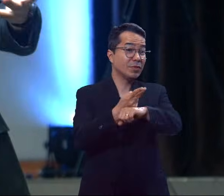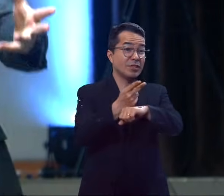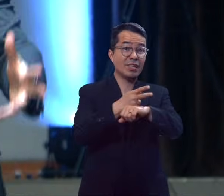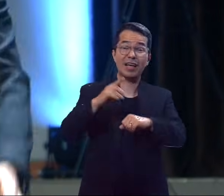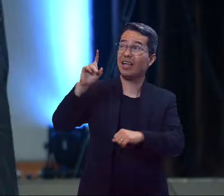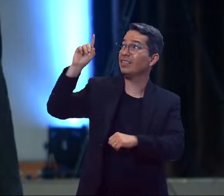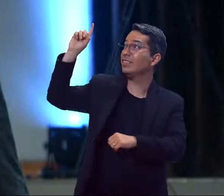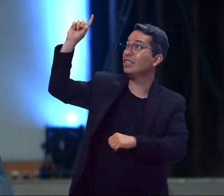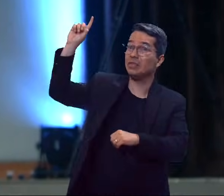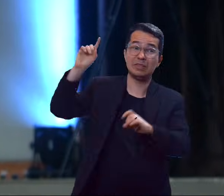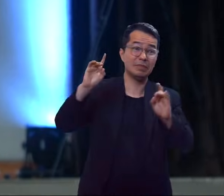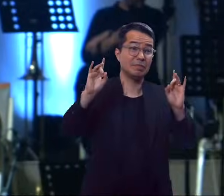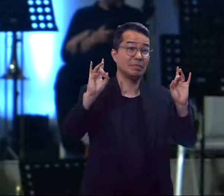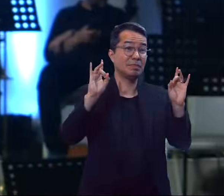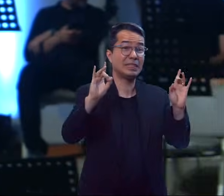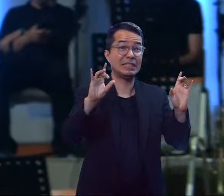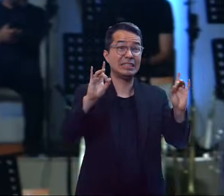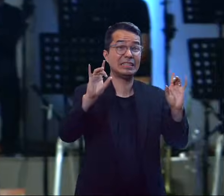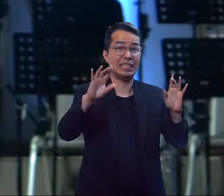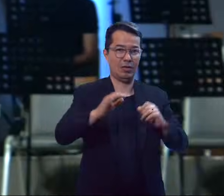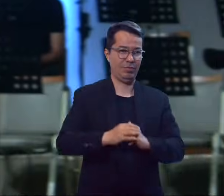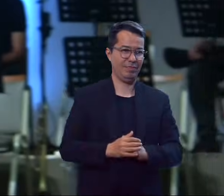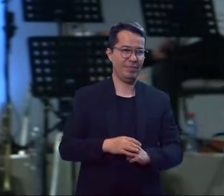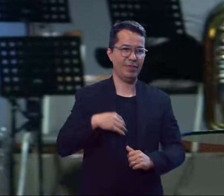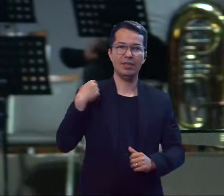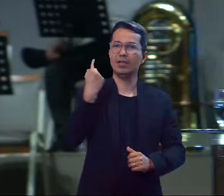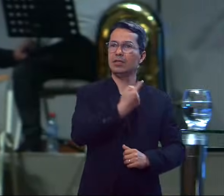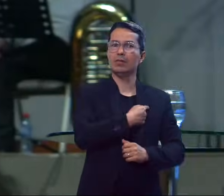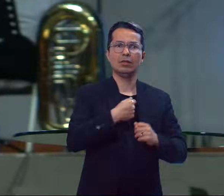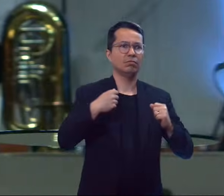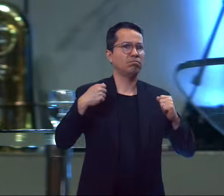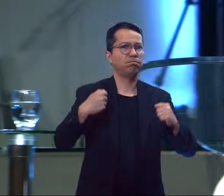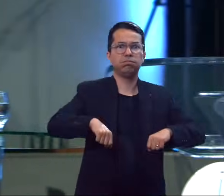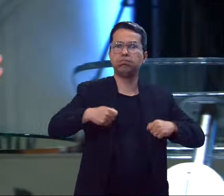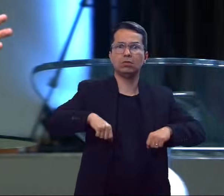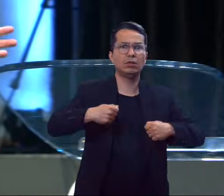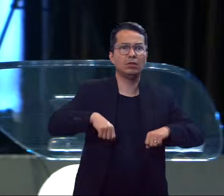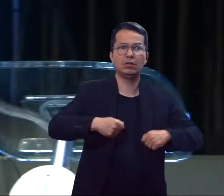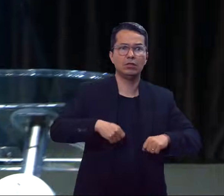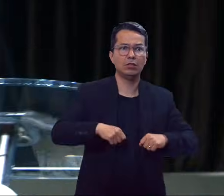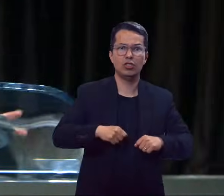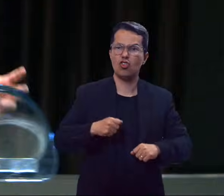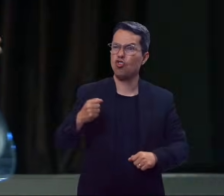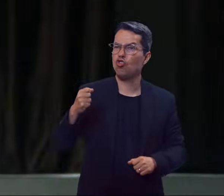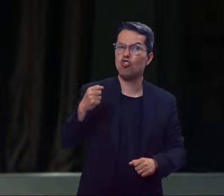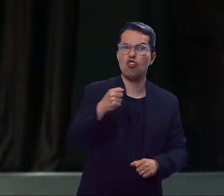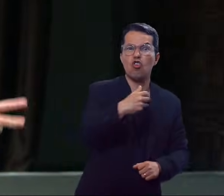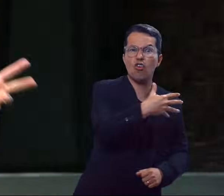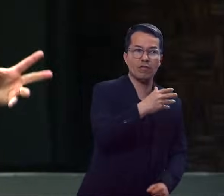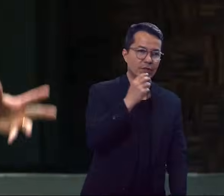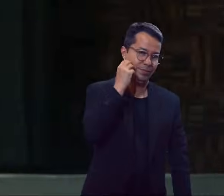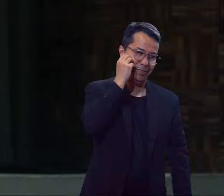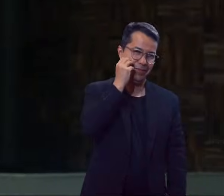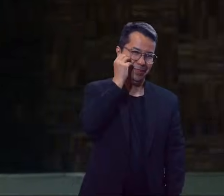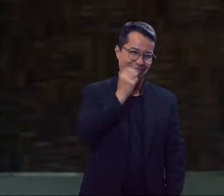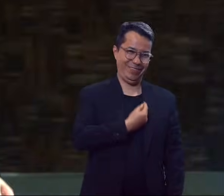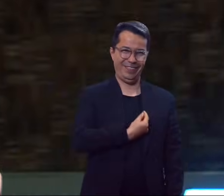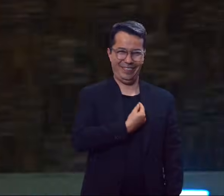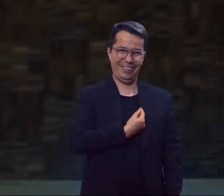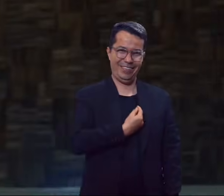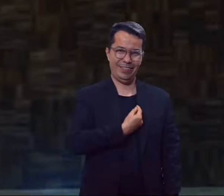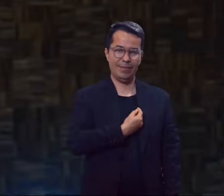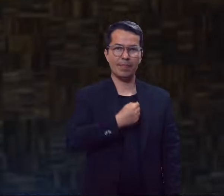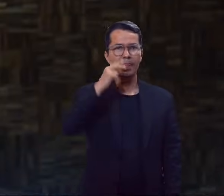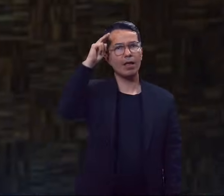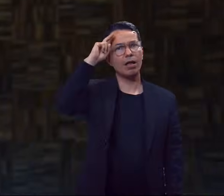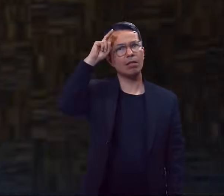forma especial, caminhos novos, trilhas novas de consagração. Eu lembro que quando eu me converti, logo na sequência,